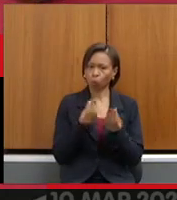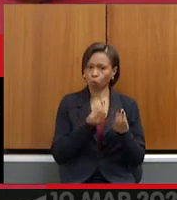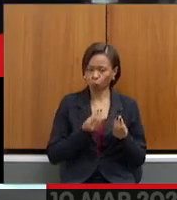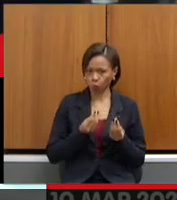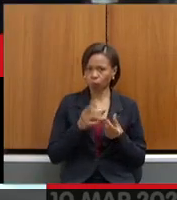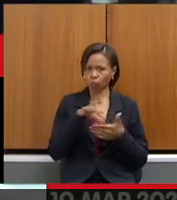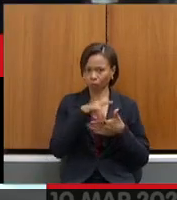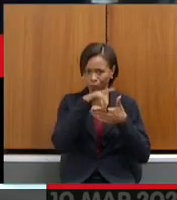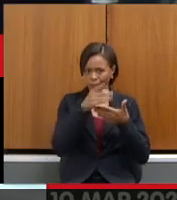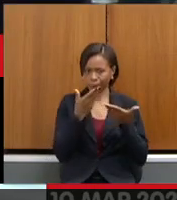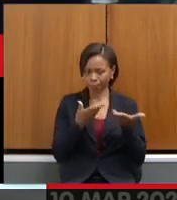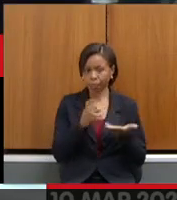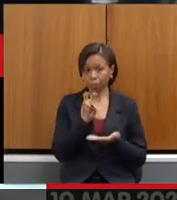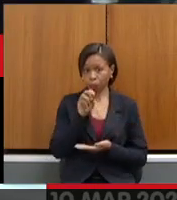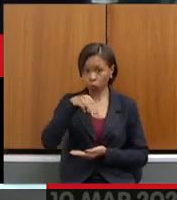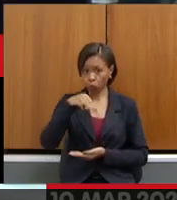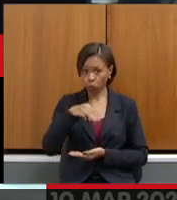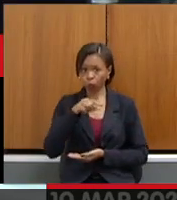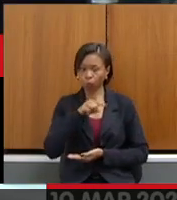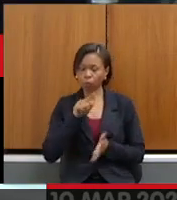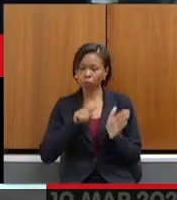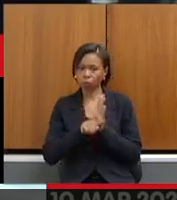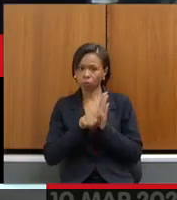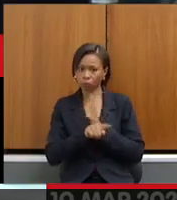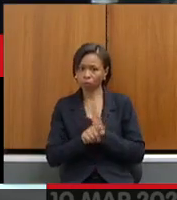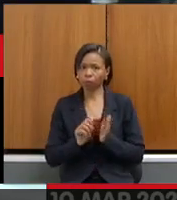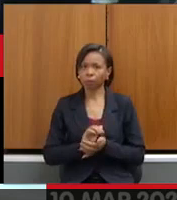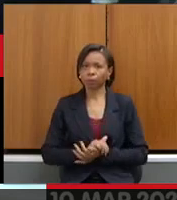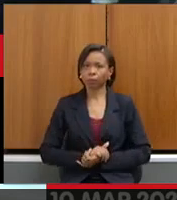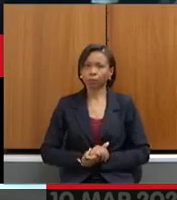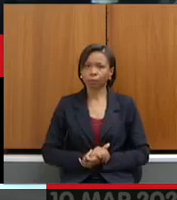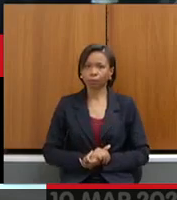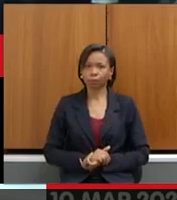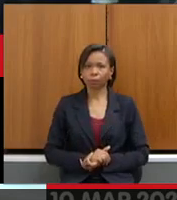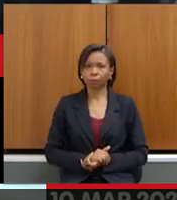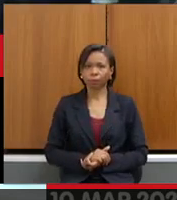de cinco minutos para as suas considerações